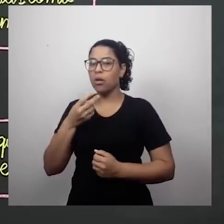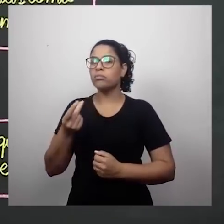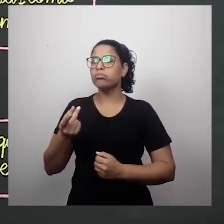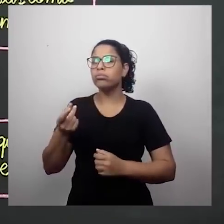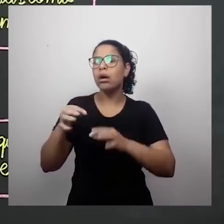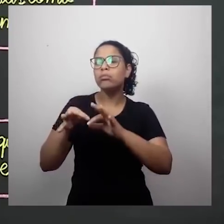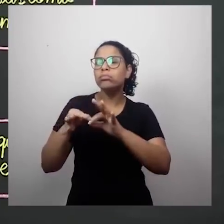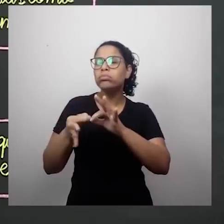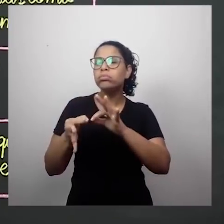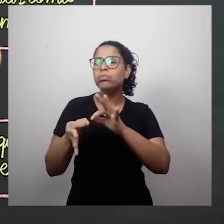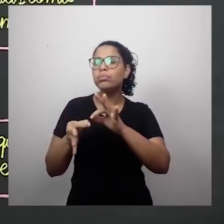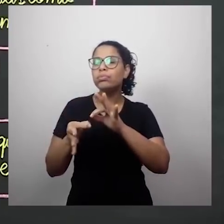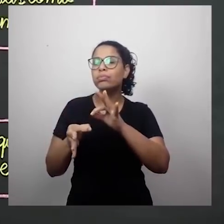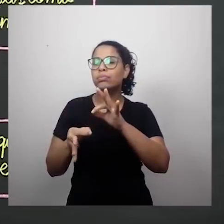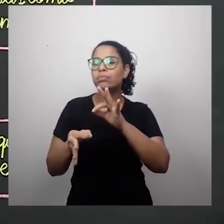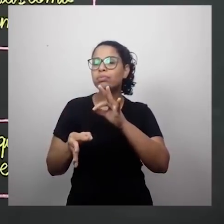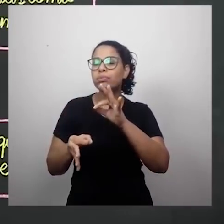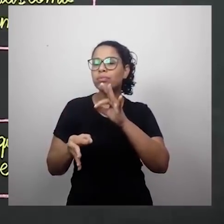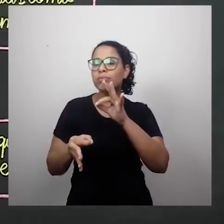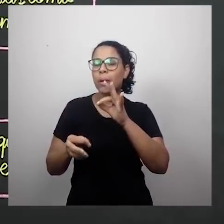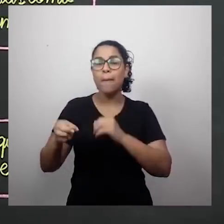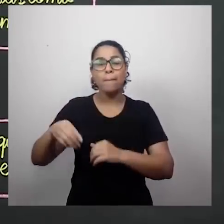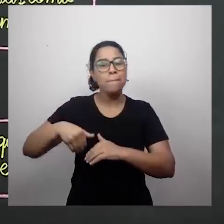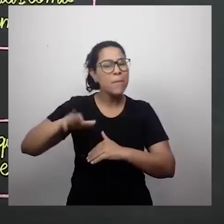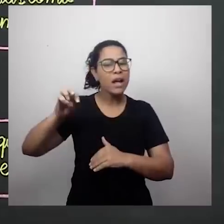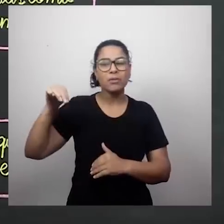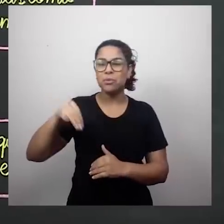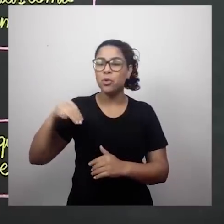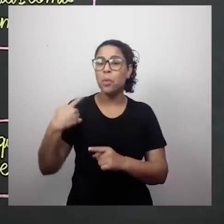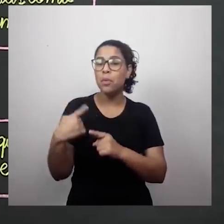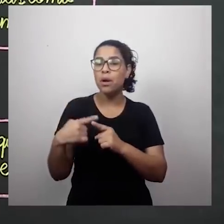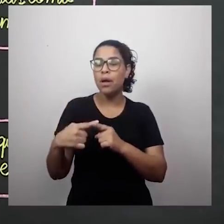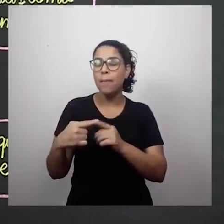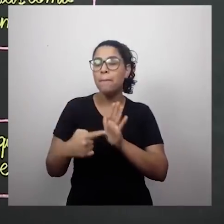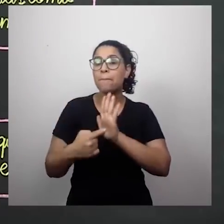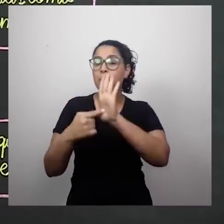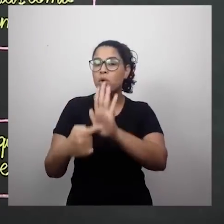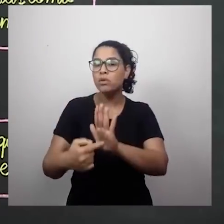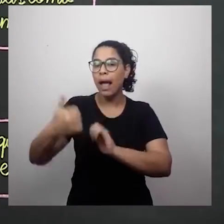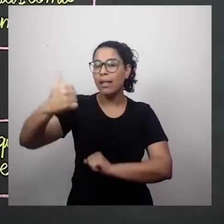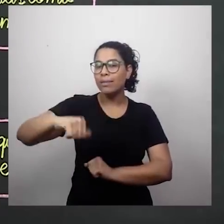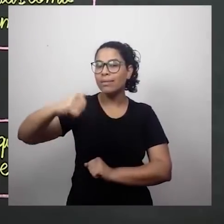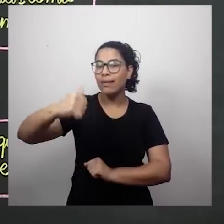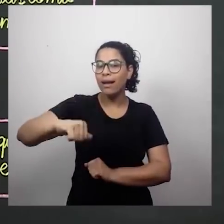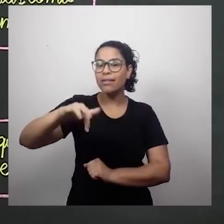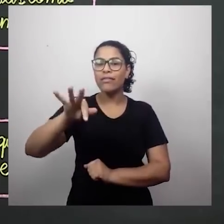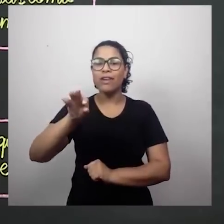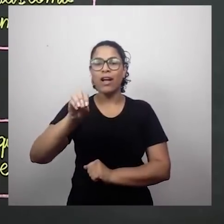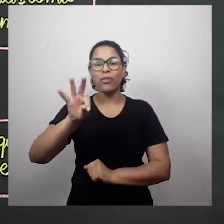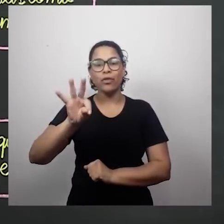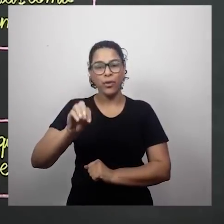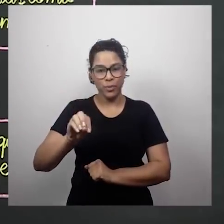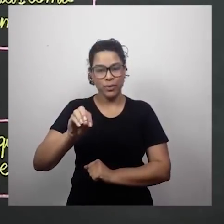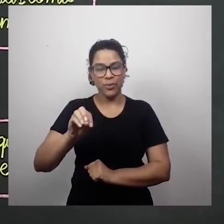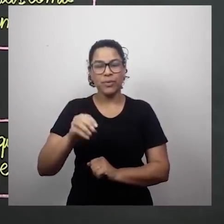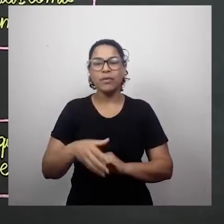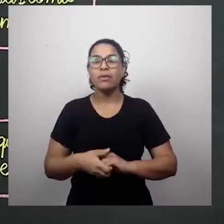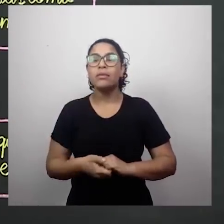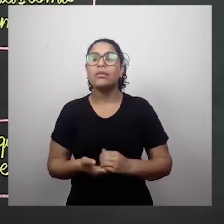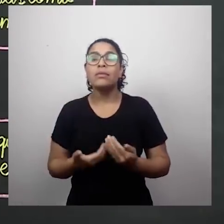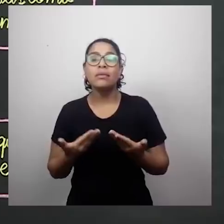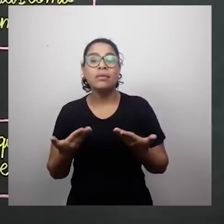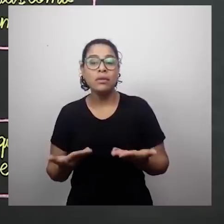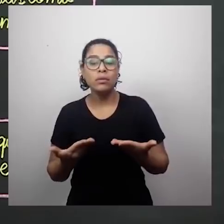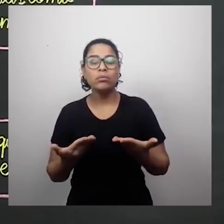mais minutos, porque ela vai mostrar pra gente a análise de um fato. Então você vai perceber, fazendo essa